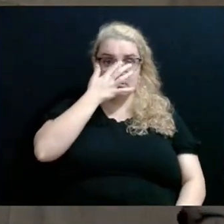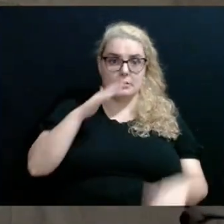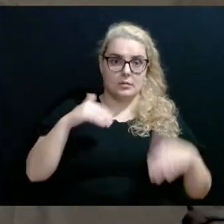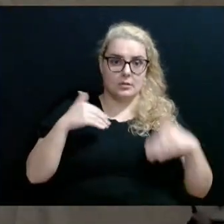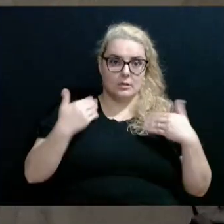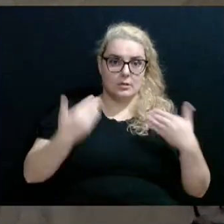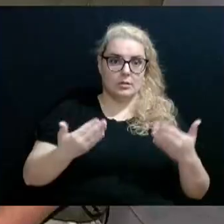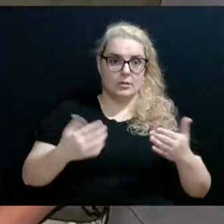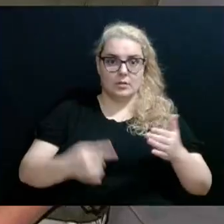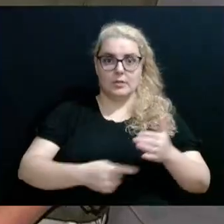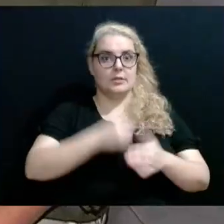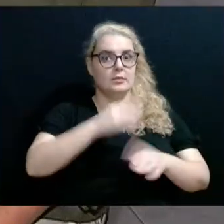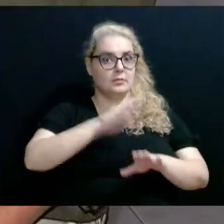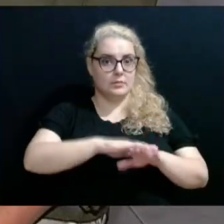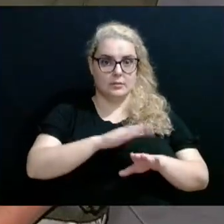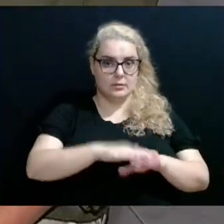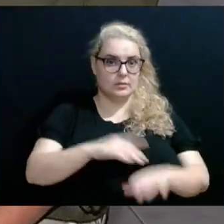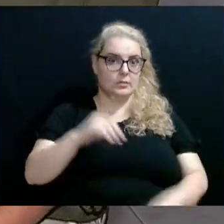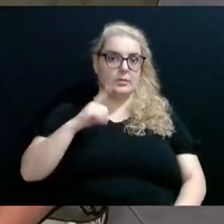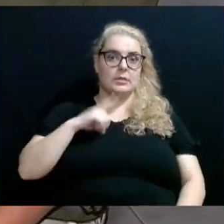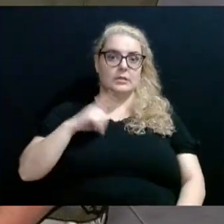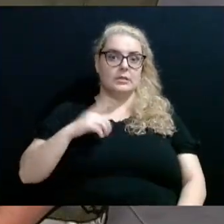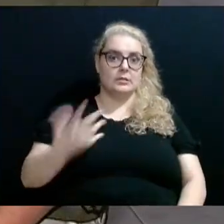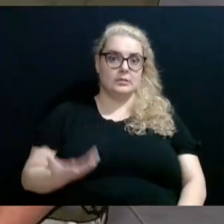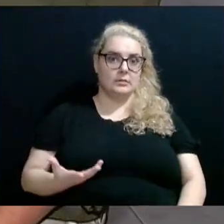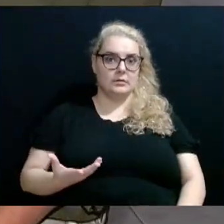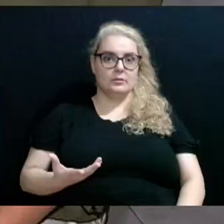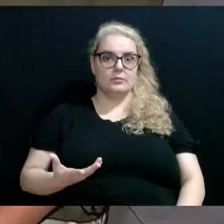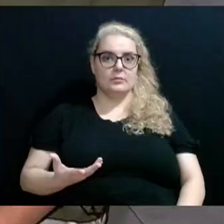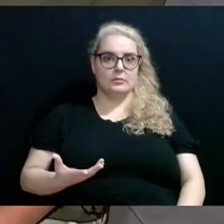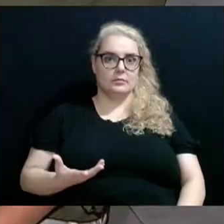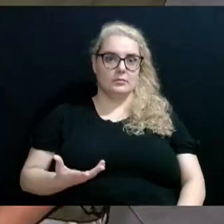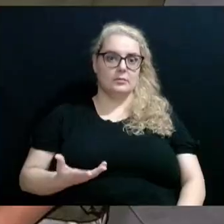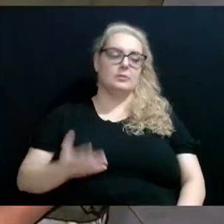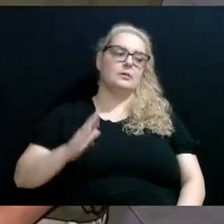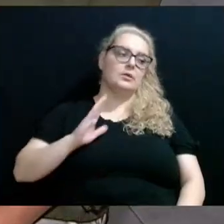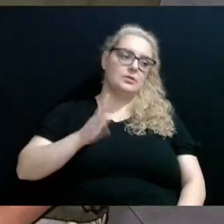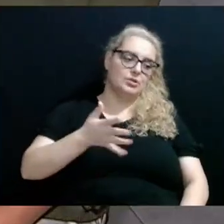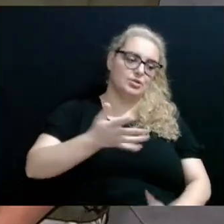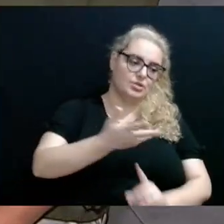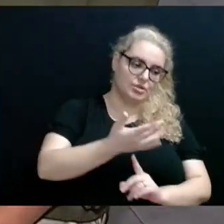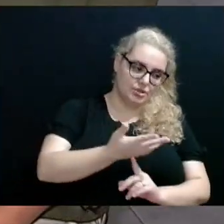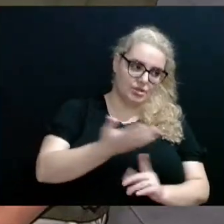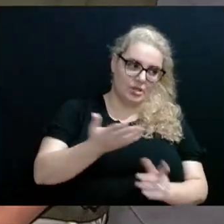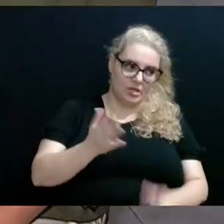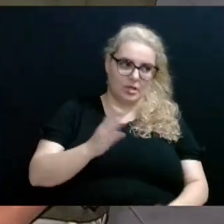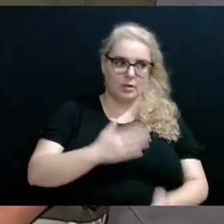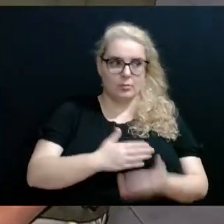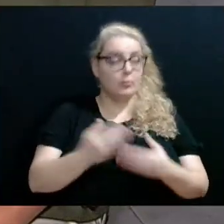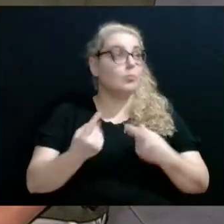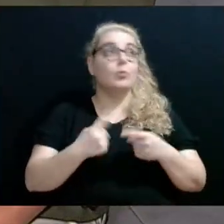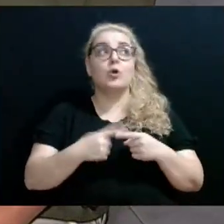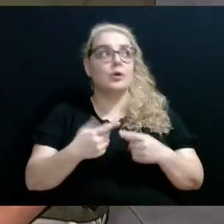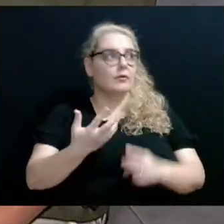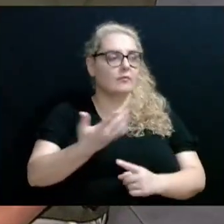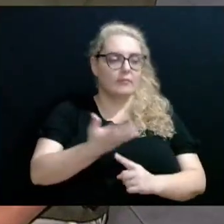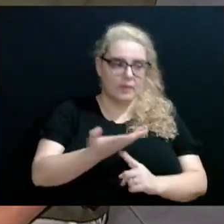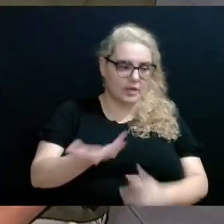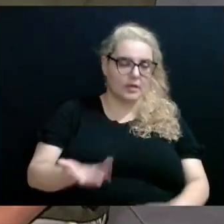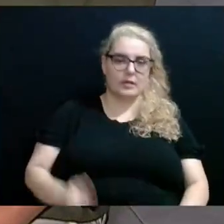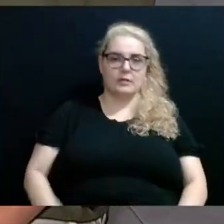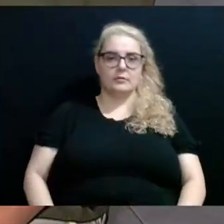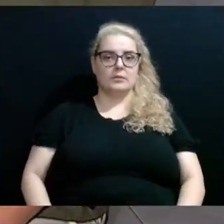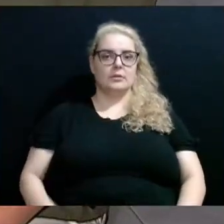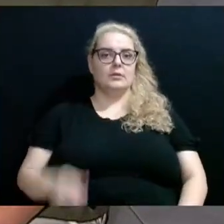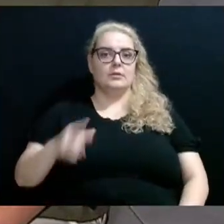primeiras atitudes que você tomou e já era vela, já... Por que vela? Você falou, olha, então eu tenho que comprar